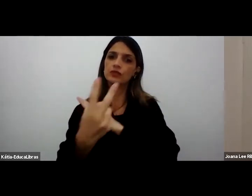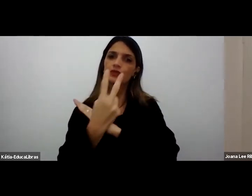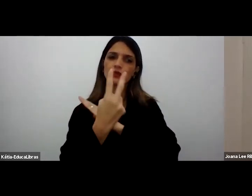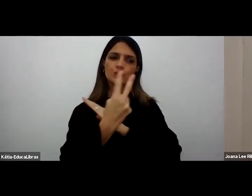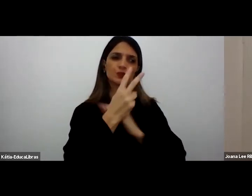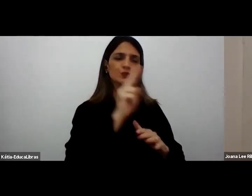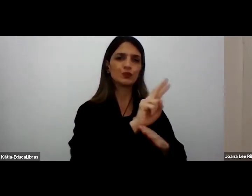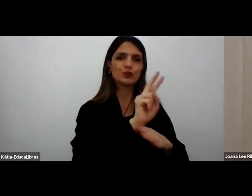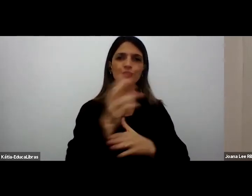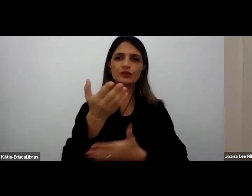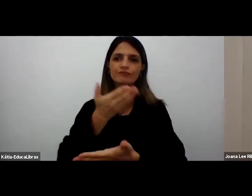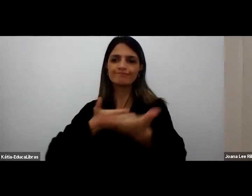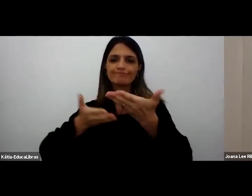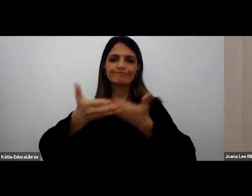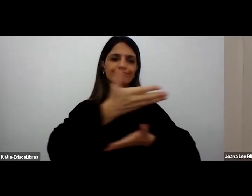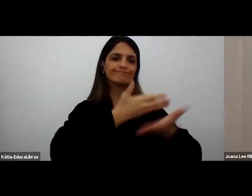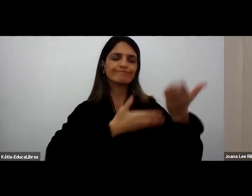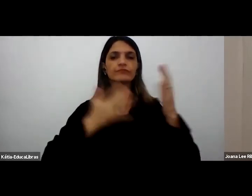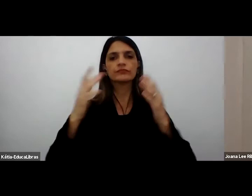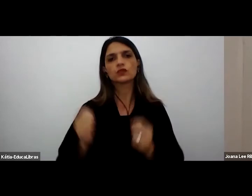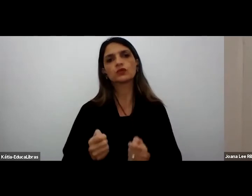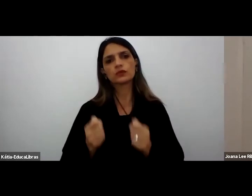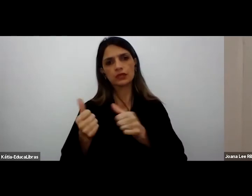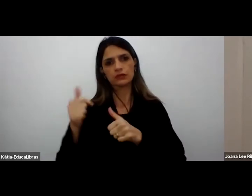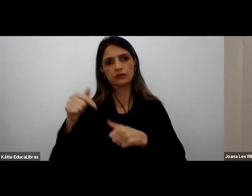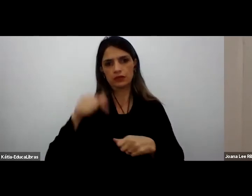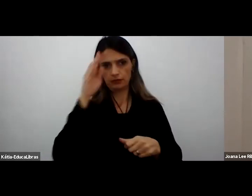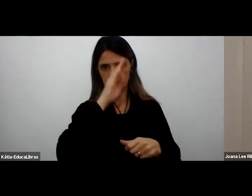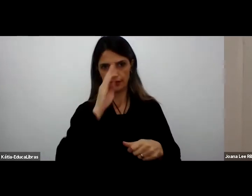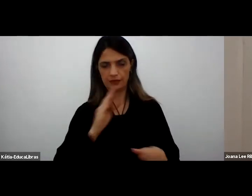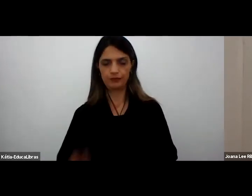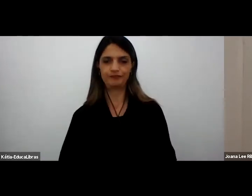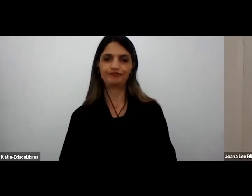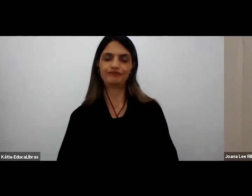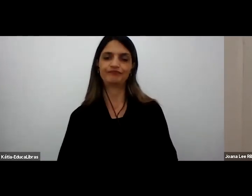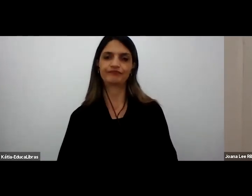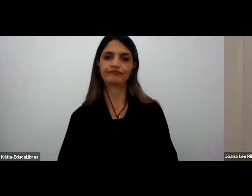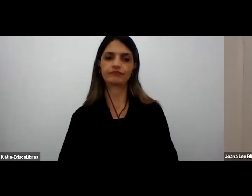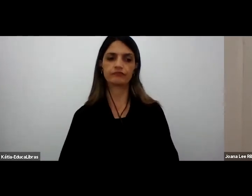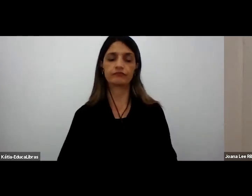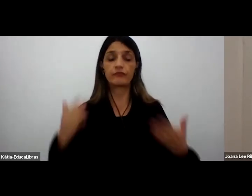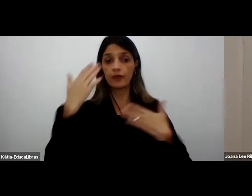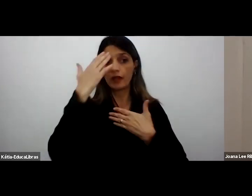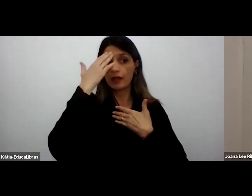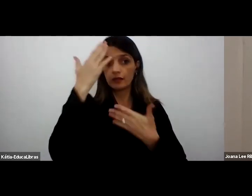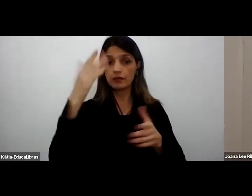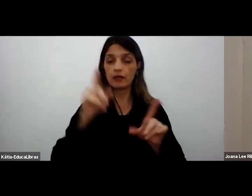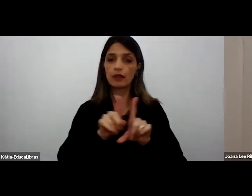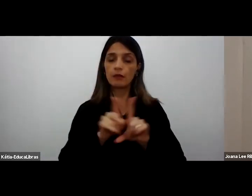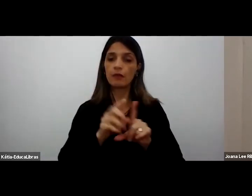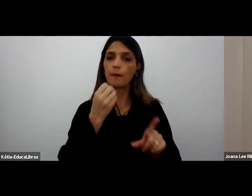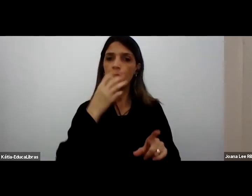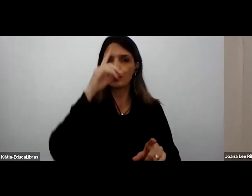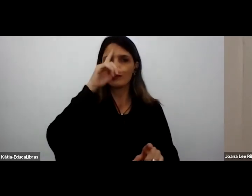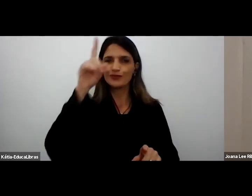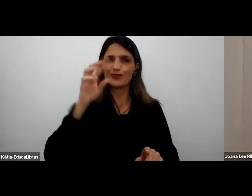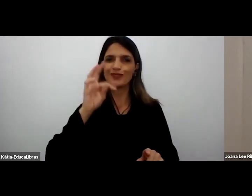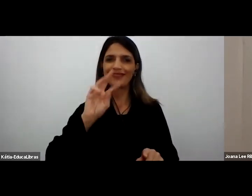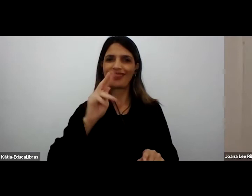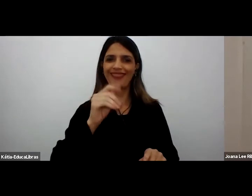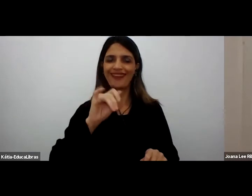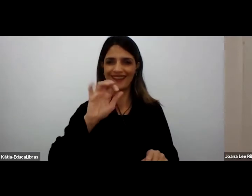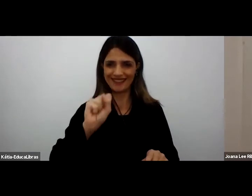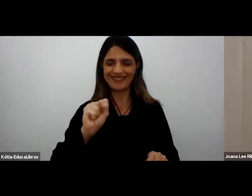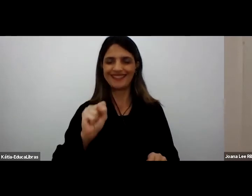de doação no Brasil. Eu queria agradecer e dar bom dia para a Thaís, pessoal